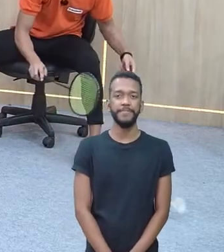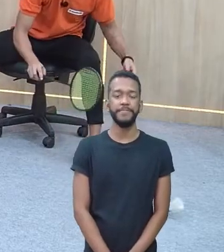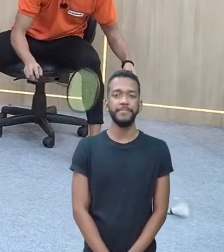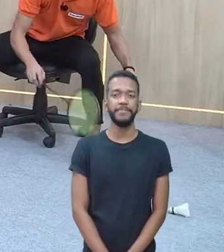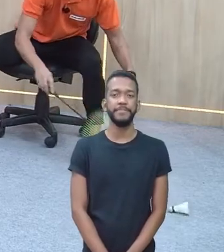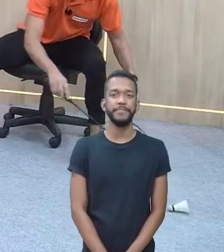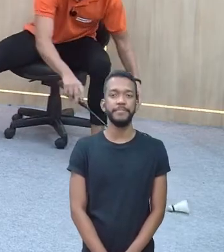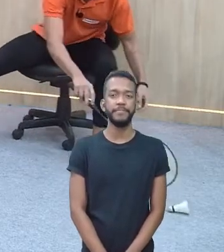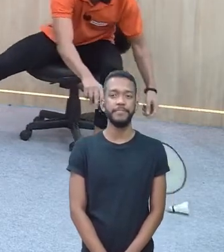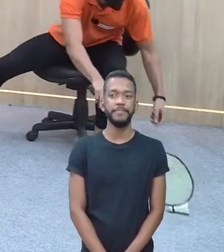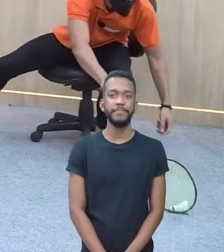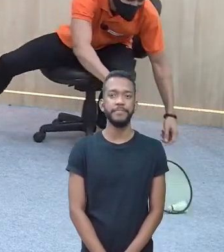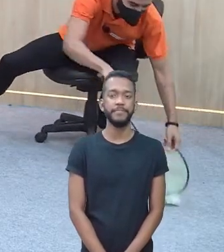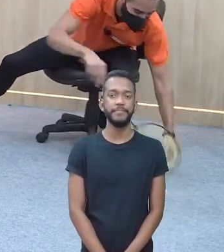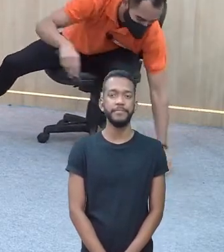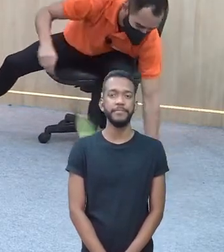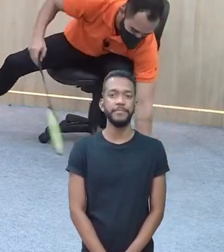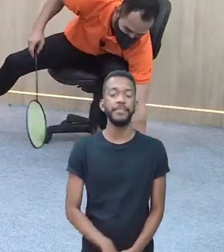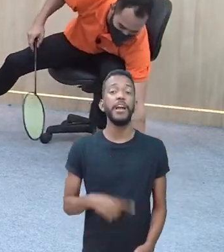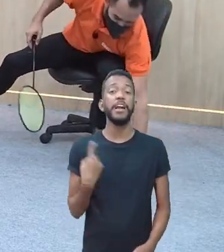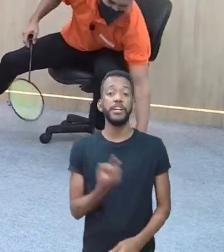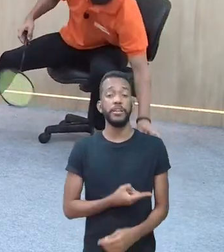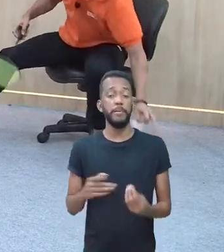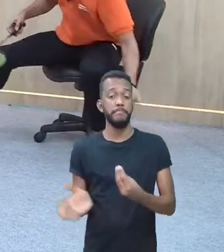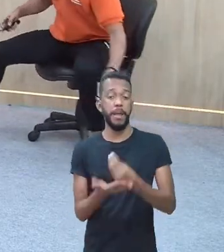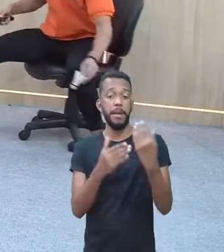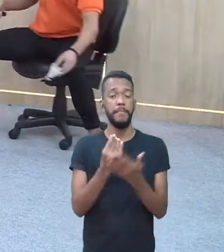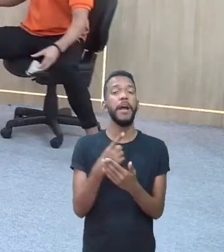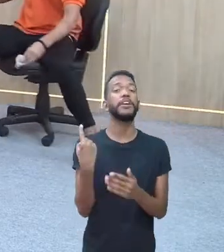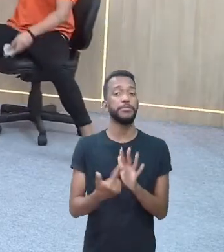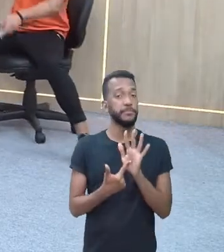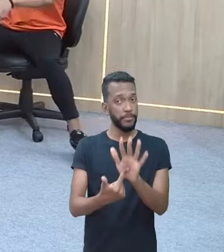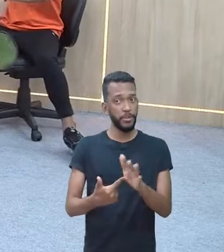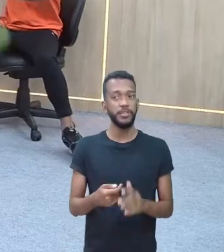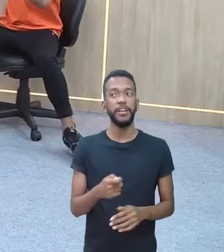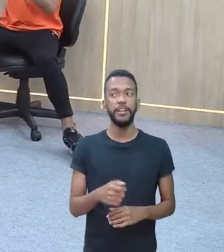A gente faz Só porque ele falou que a era gente joga e ainda mostra aqui, viu?